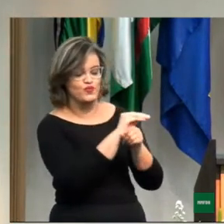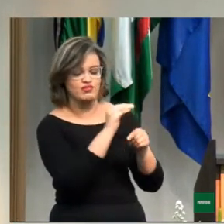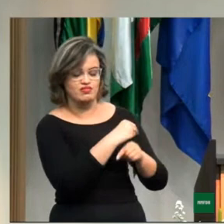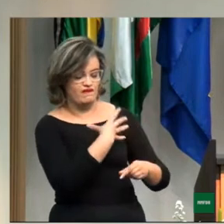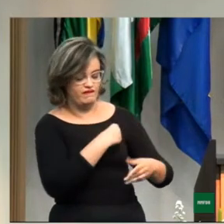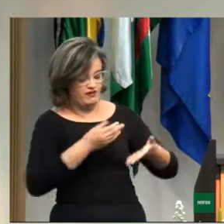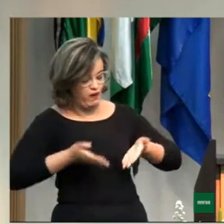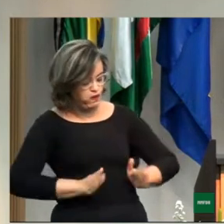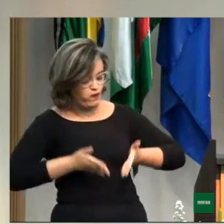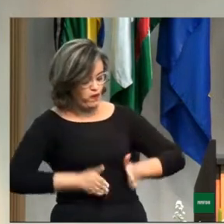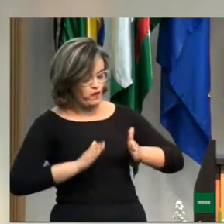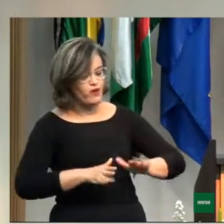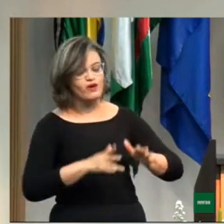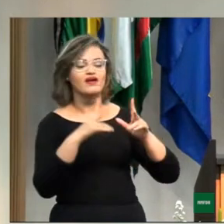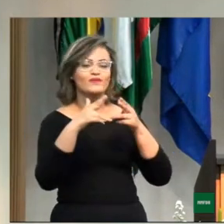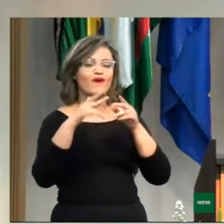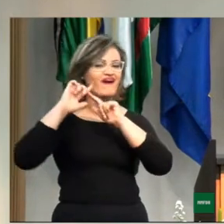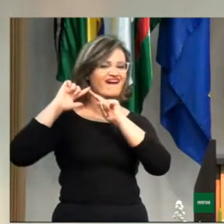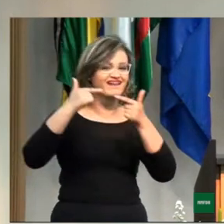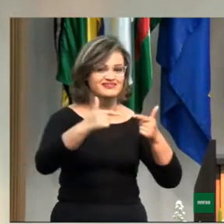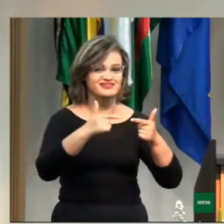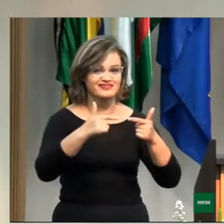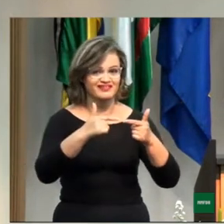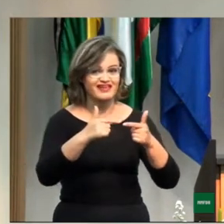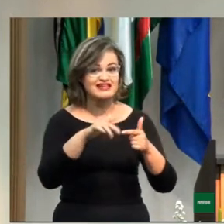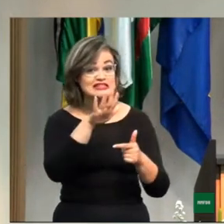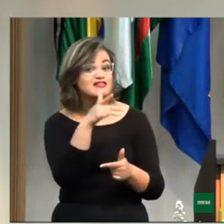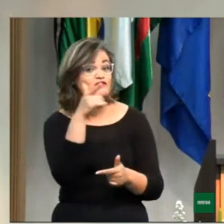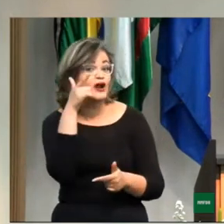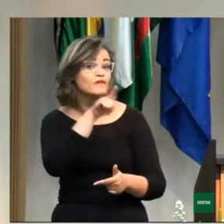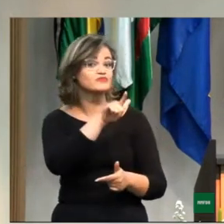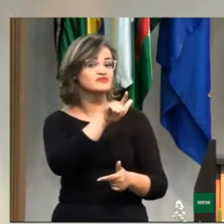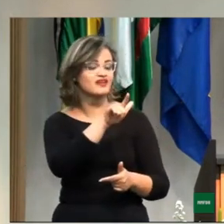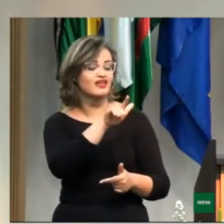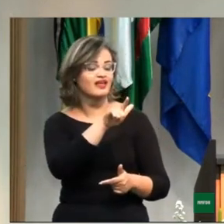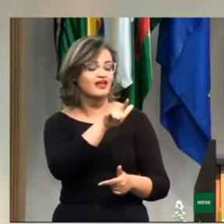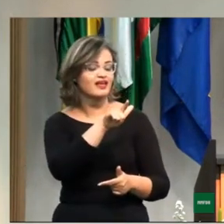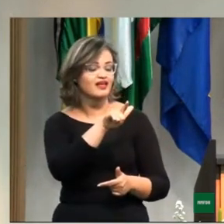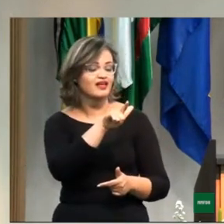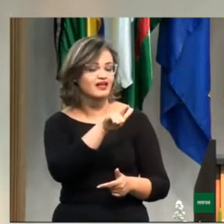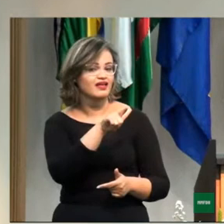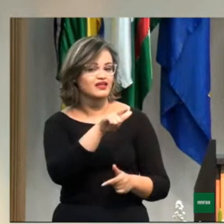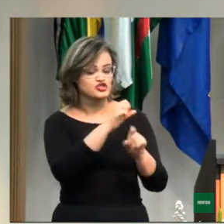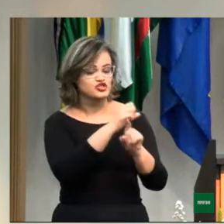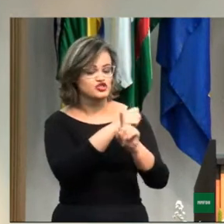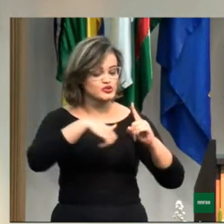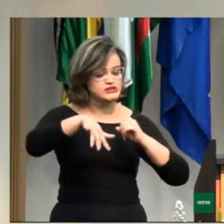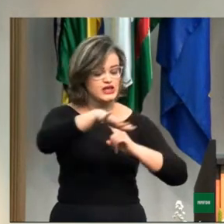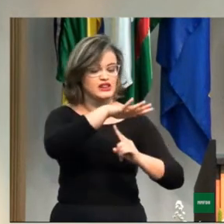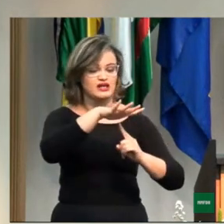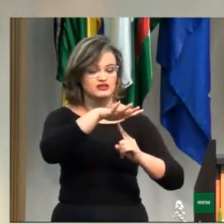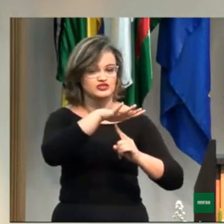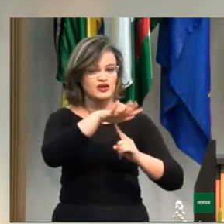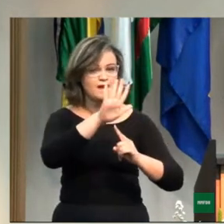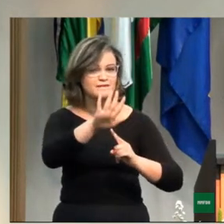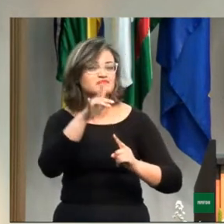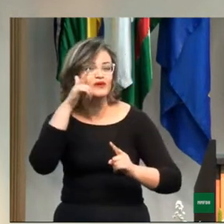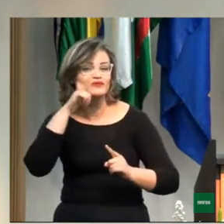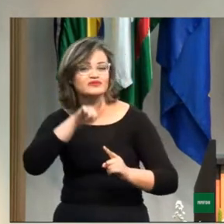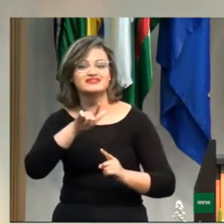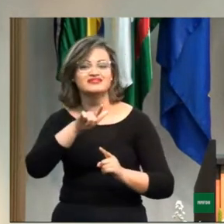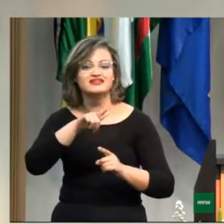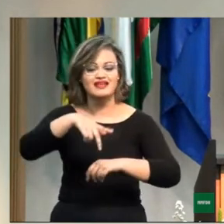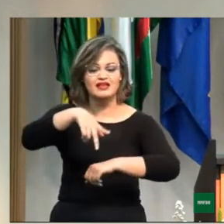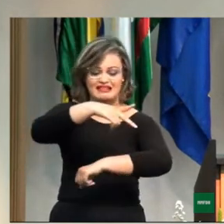legado. Então, para que se construa mais do que uma sociedade, para que se construa uma nação,